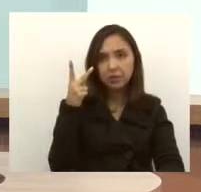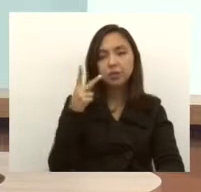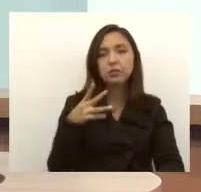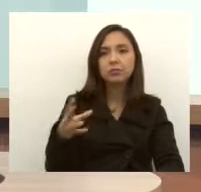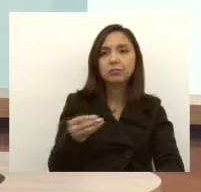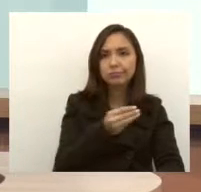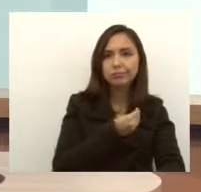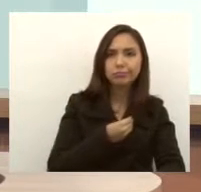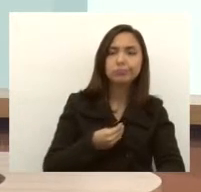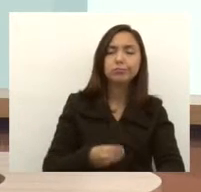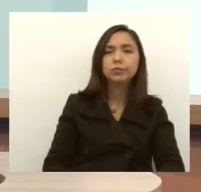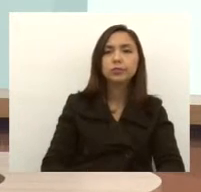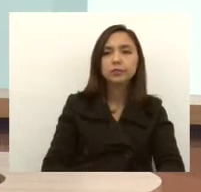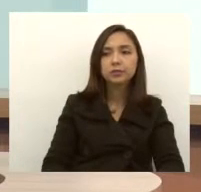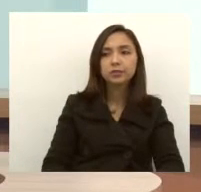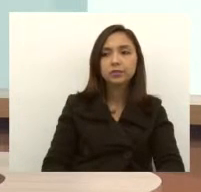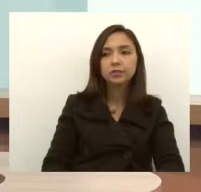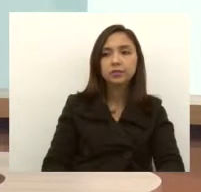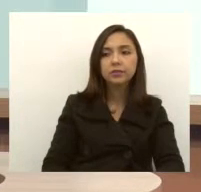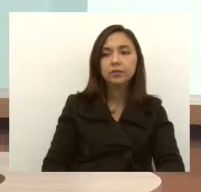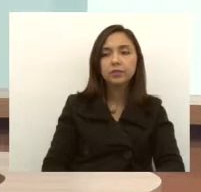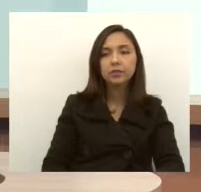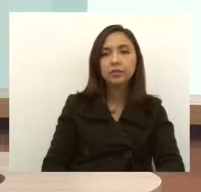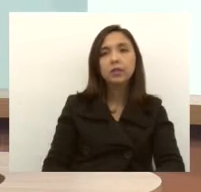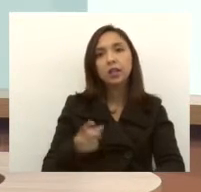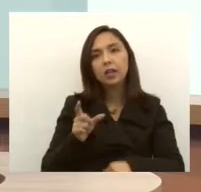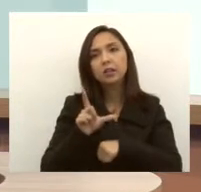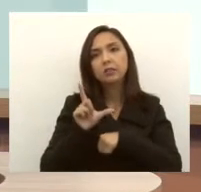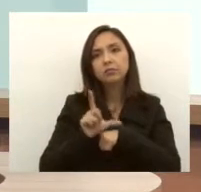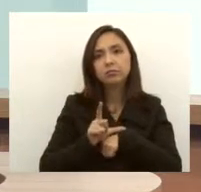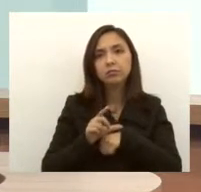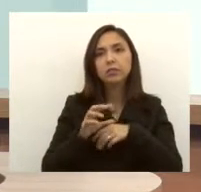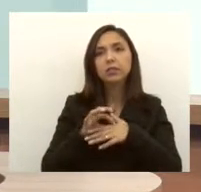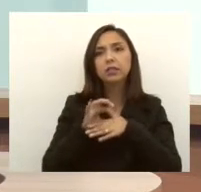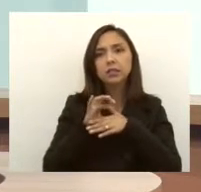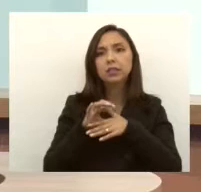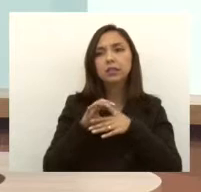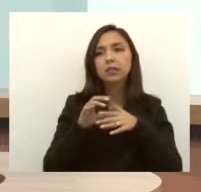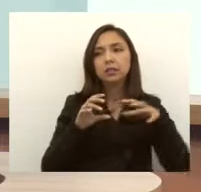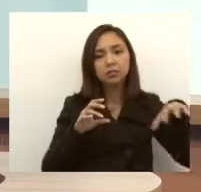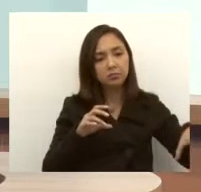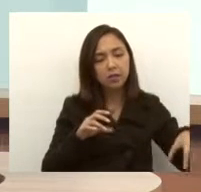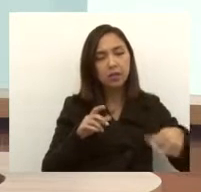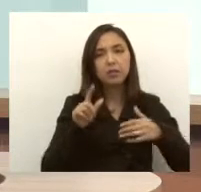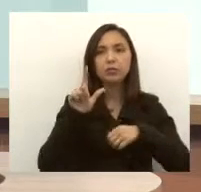vieram da liderança de bairro, como foi de comércio.